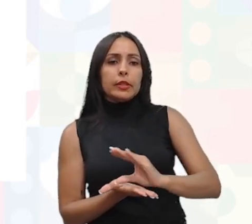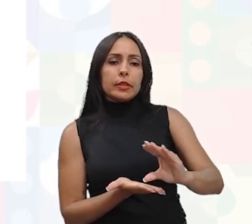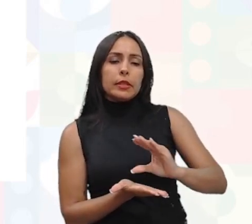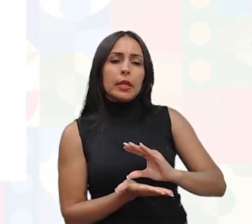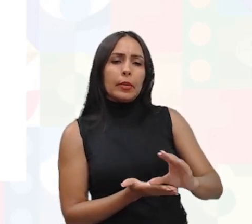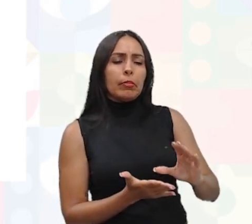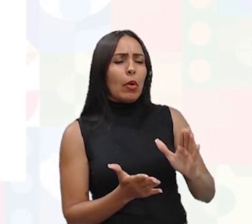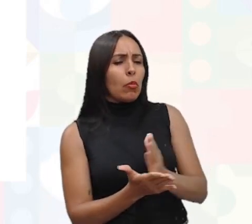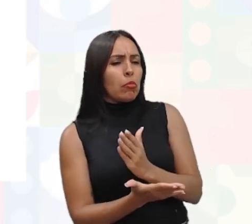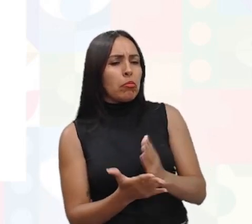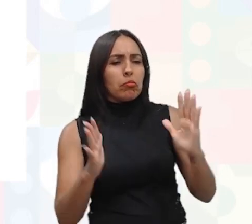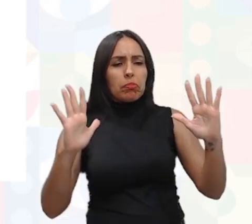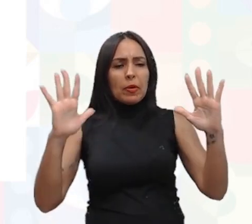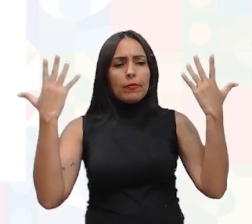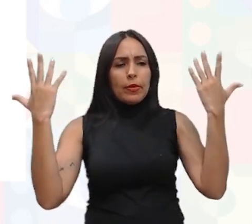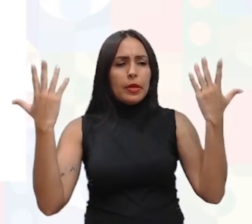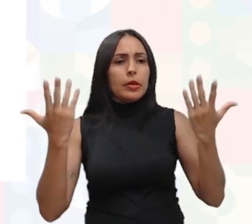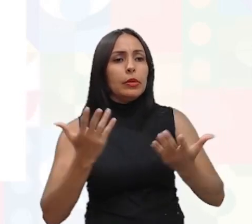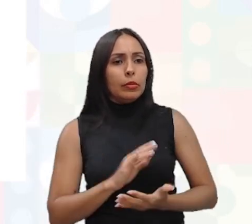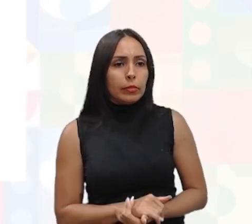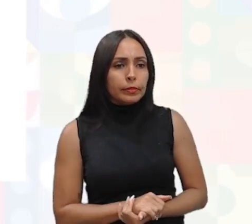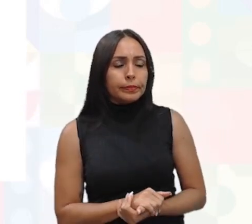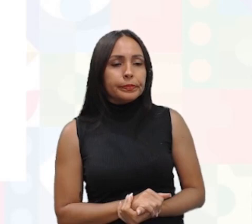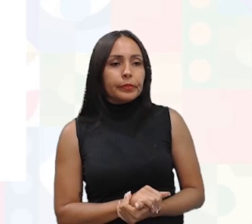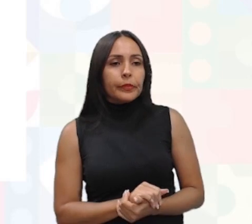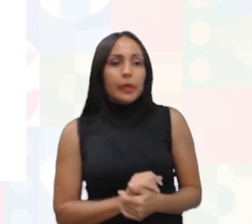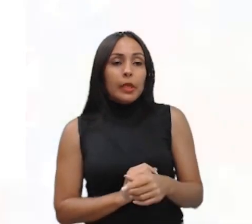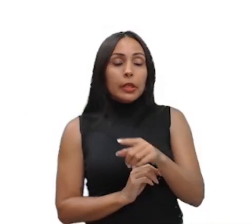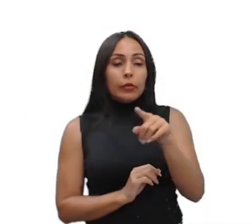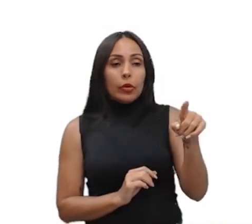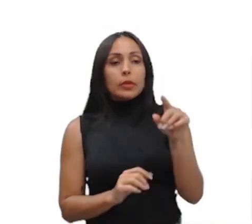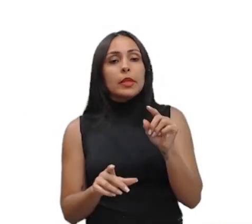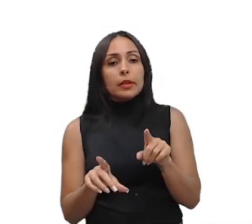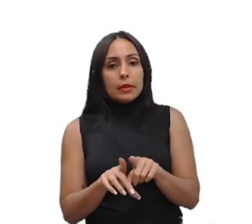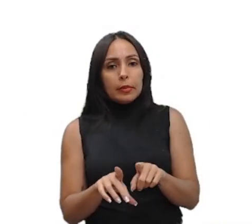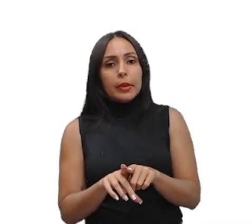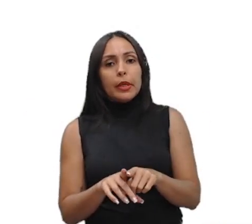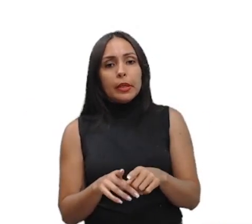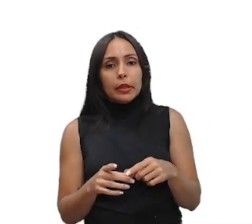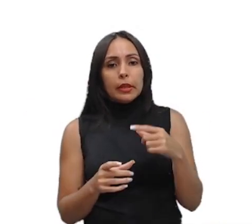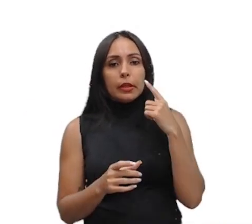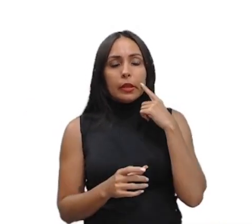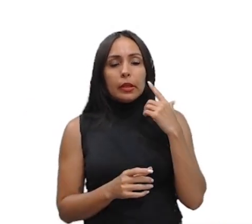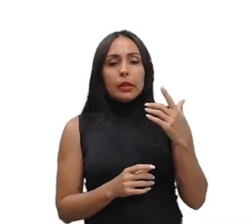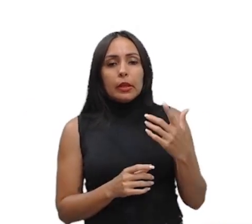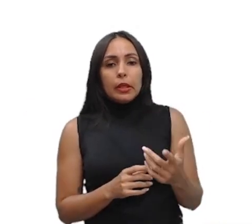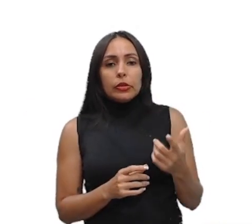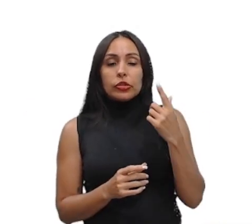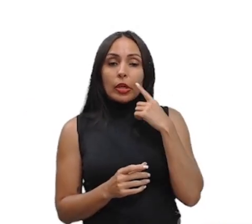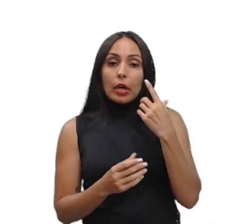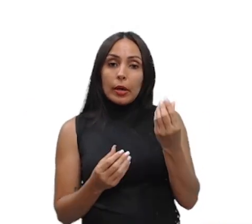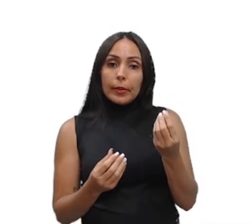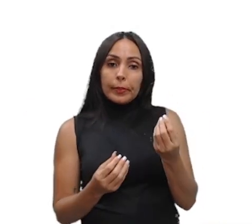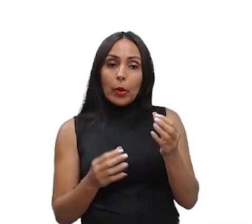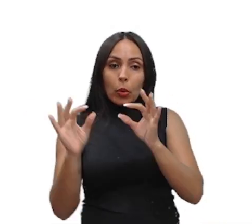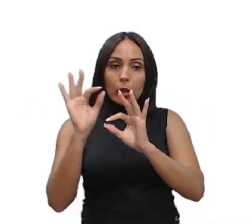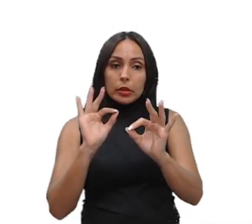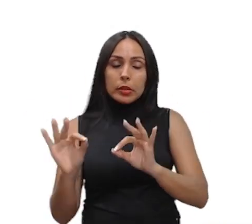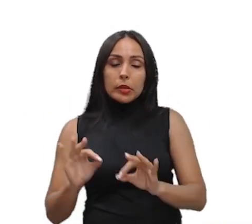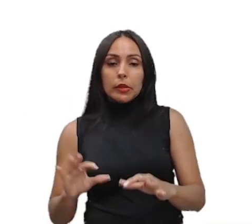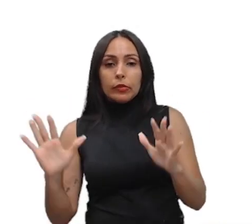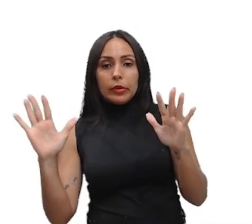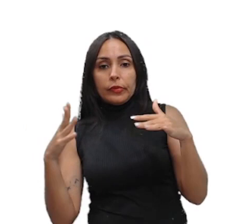eventos, em determinadas situações, que você também, que está atuando com eventos, pode também pensar